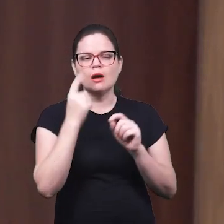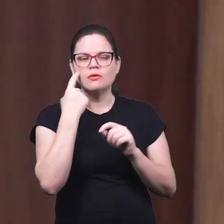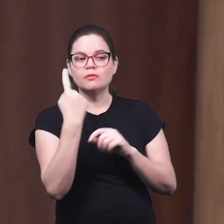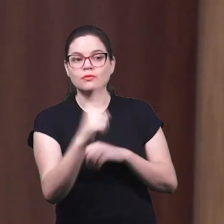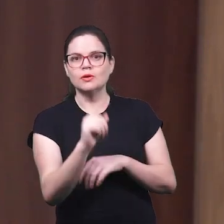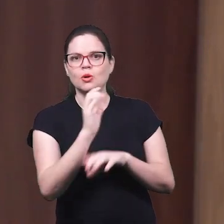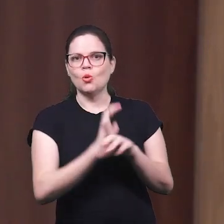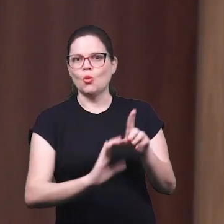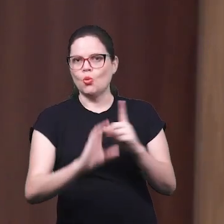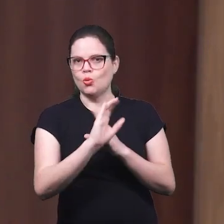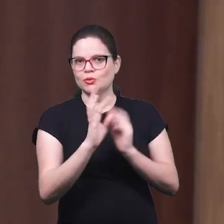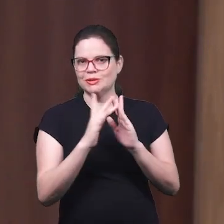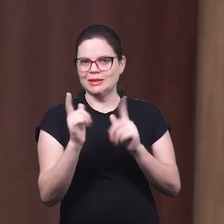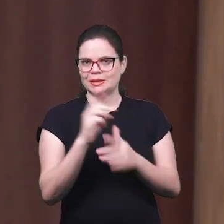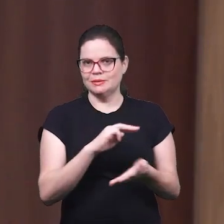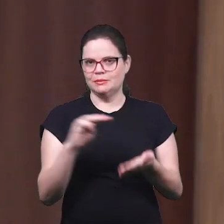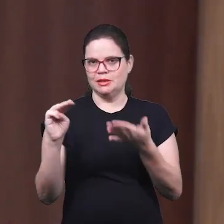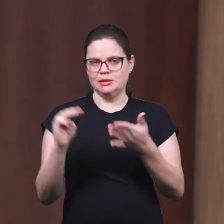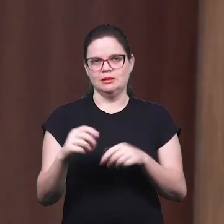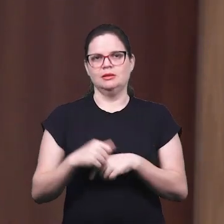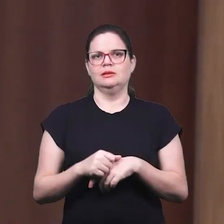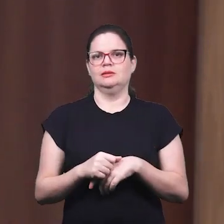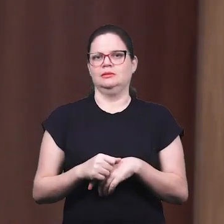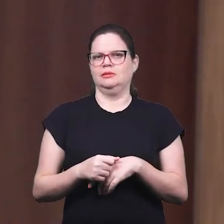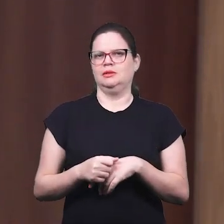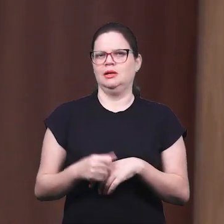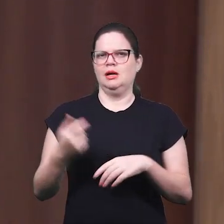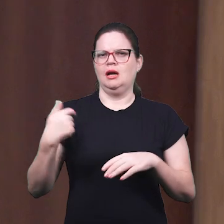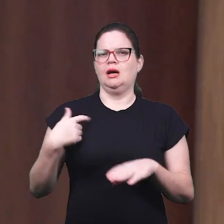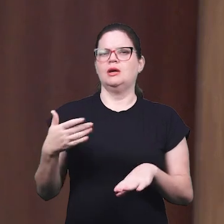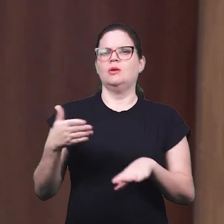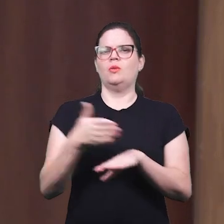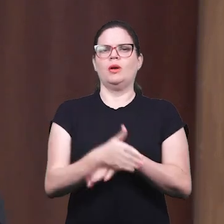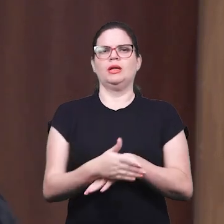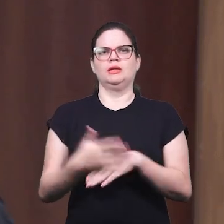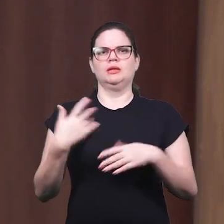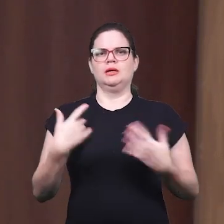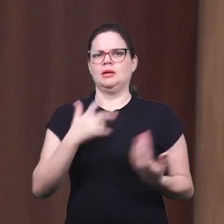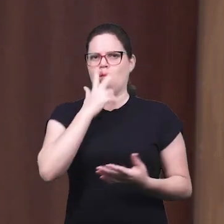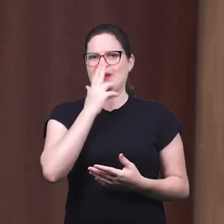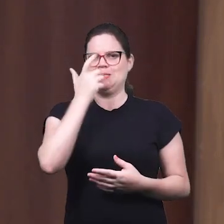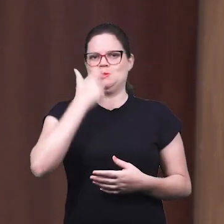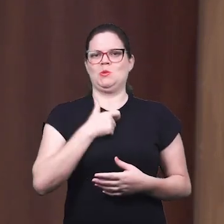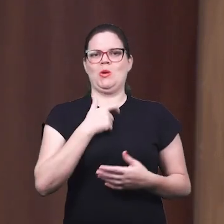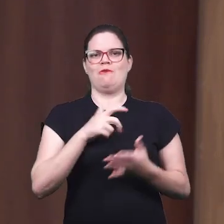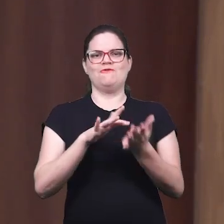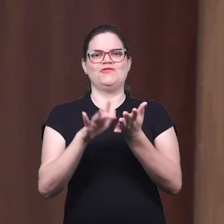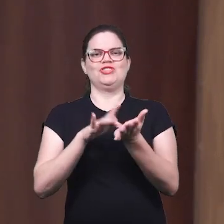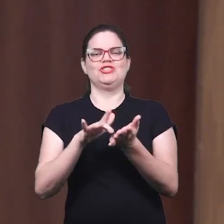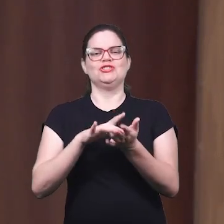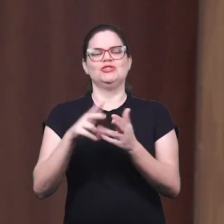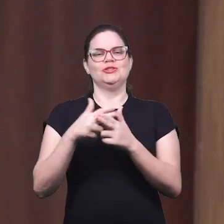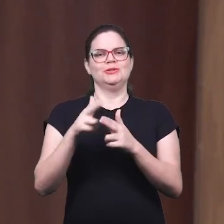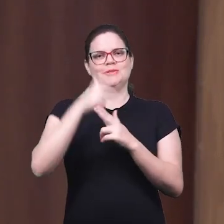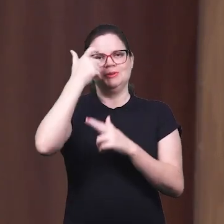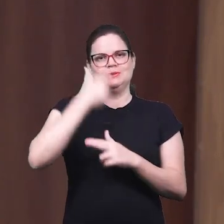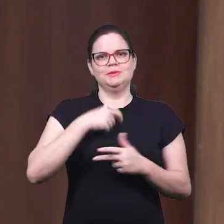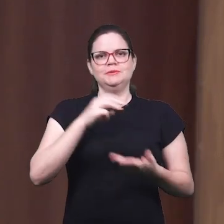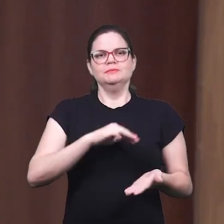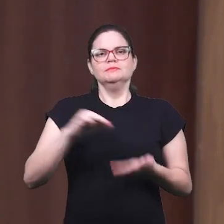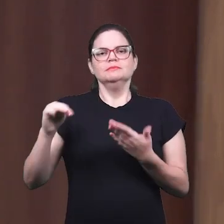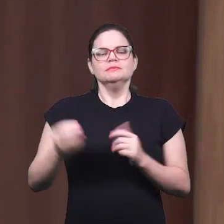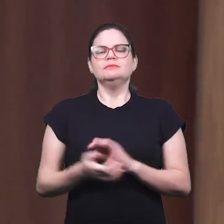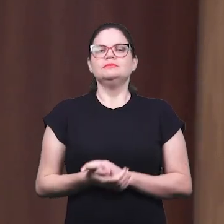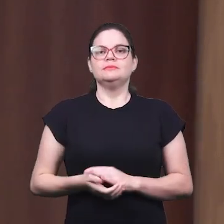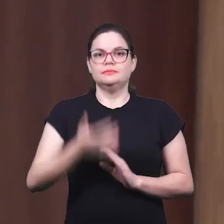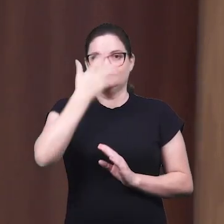num culto de uma igreja Maranata, pesquisar. Entrei lá como se fosse Maranata. Aí depois uma pessoa entrosada comigo